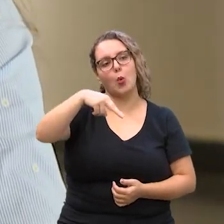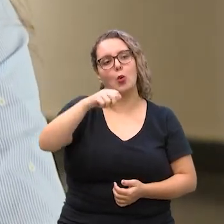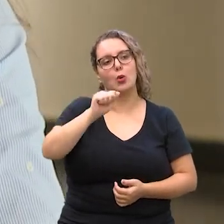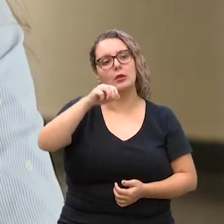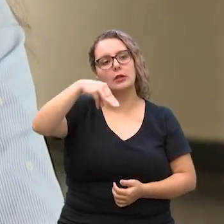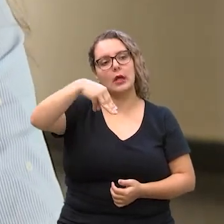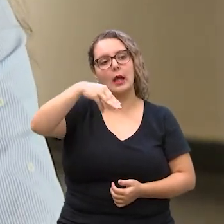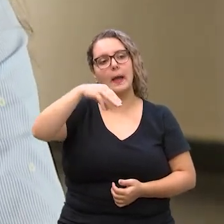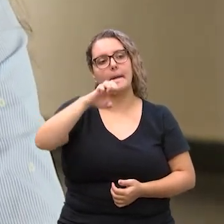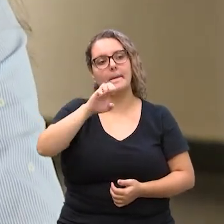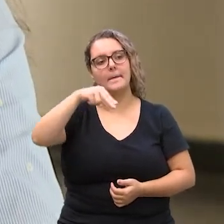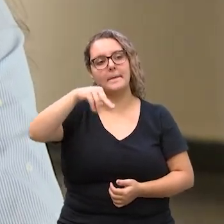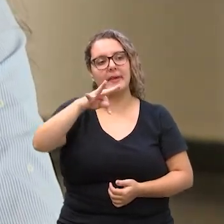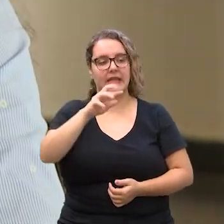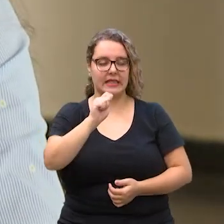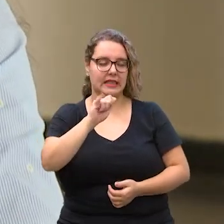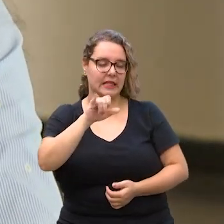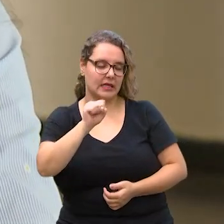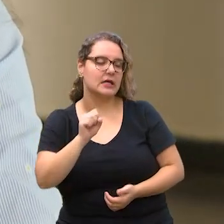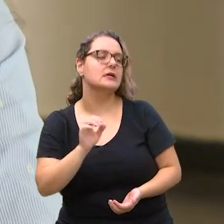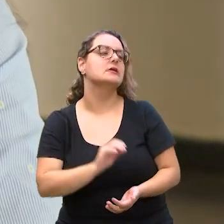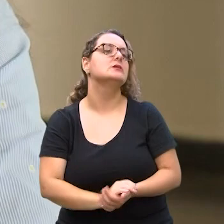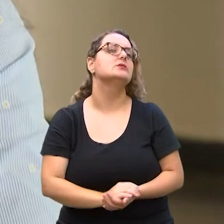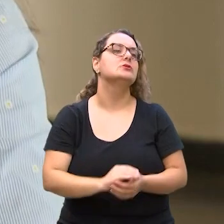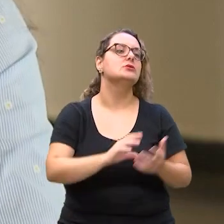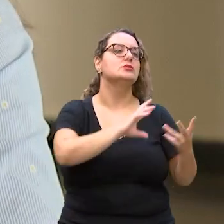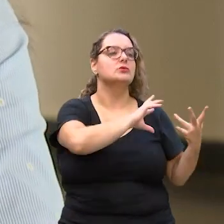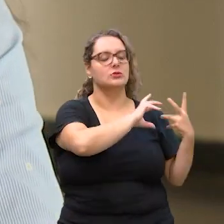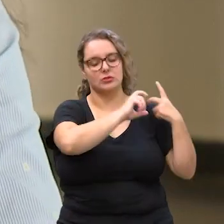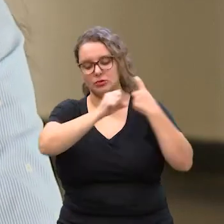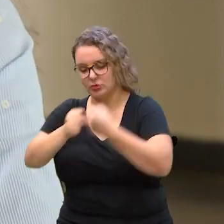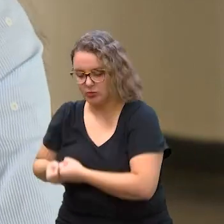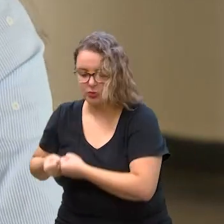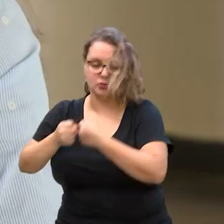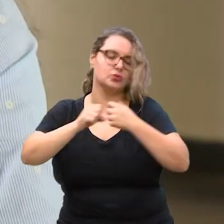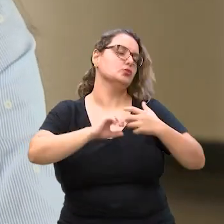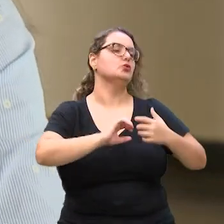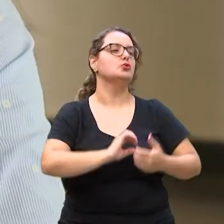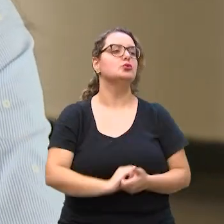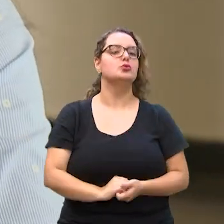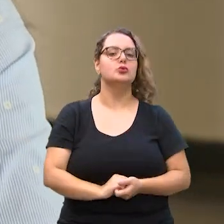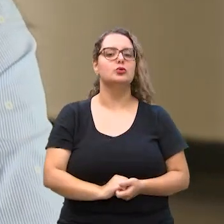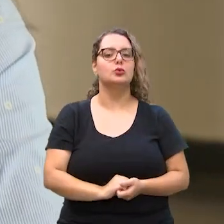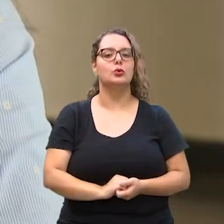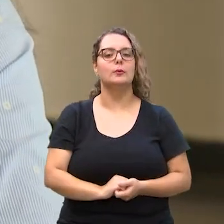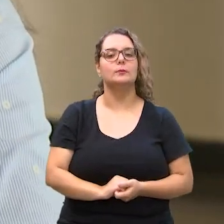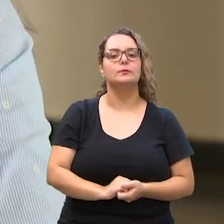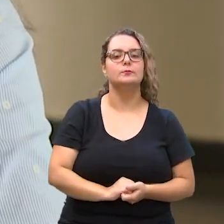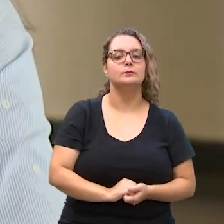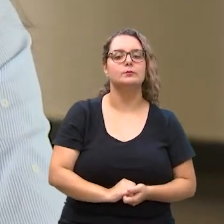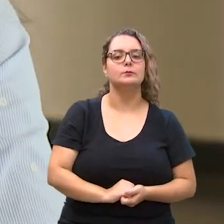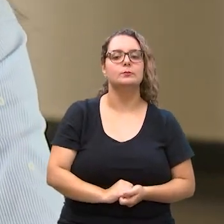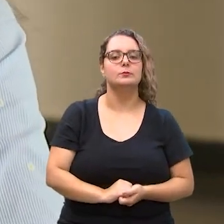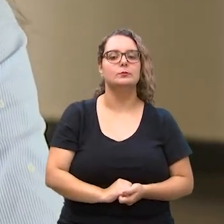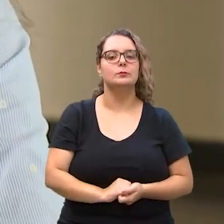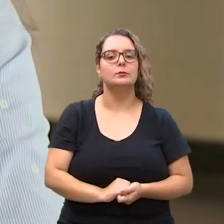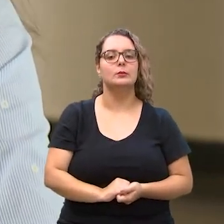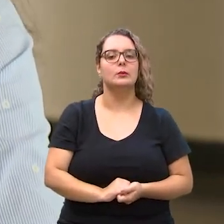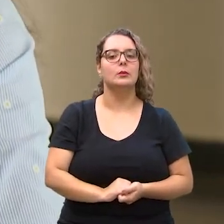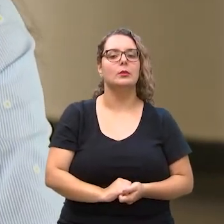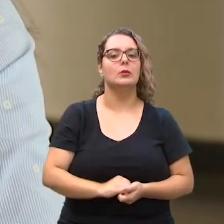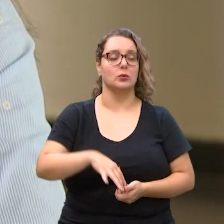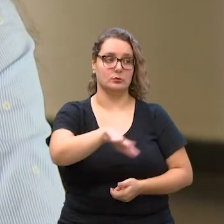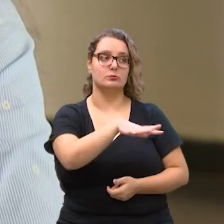mas de grande expressividade. Já trabalhei com judô, numa equipe de esportes